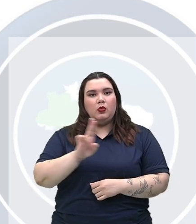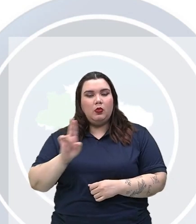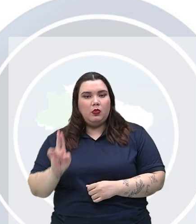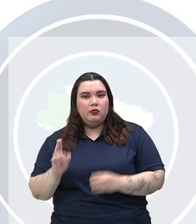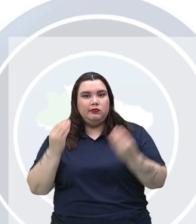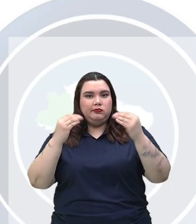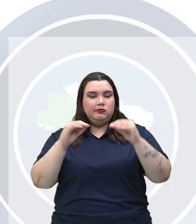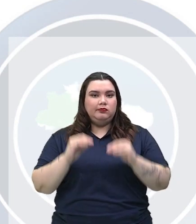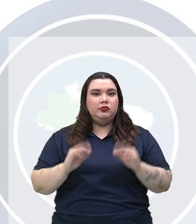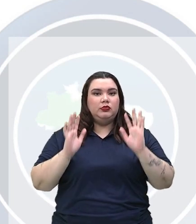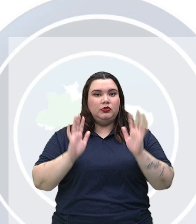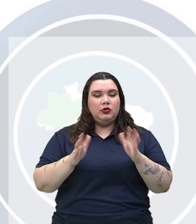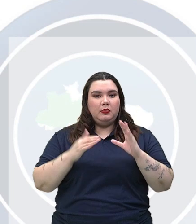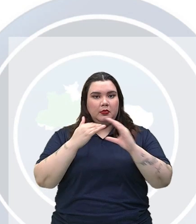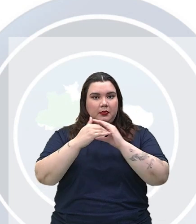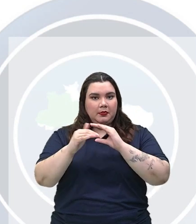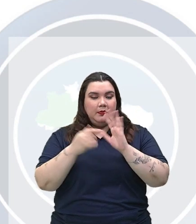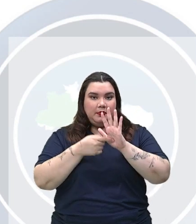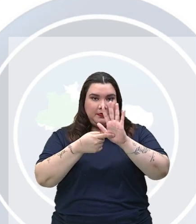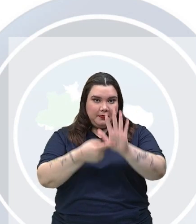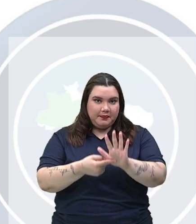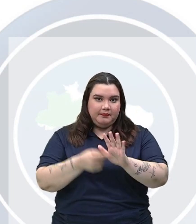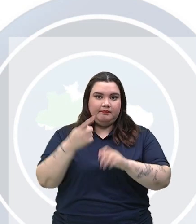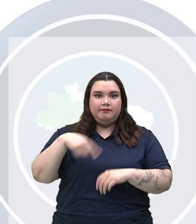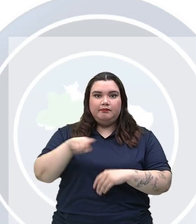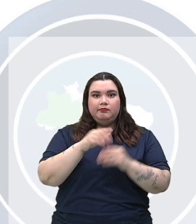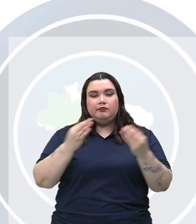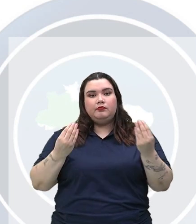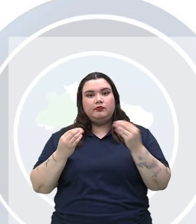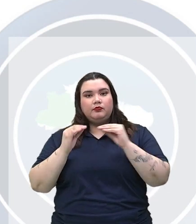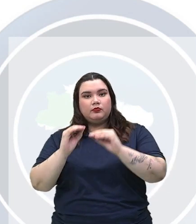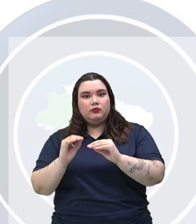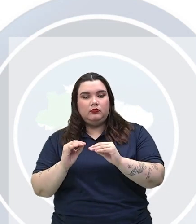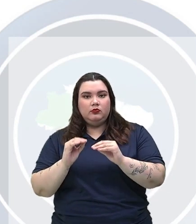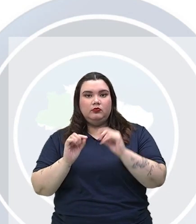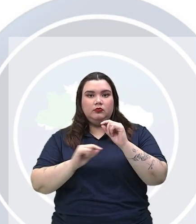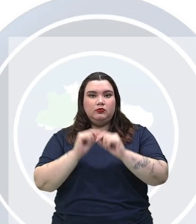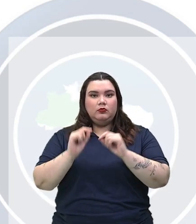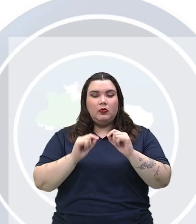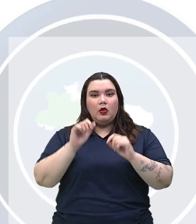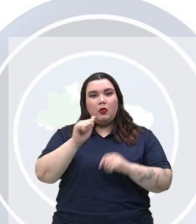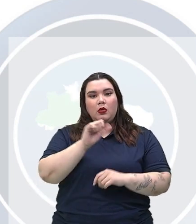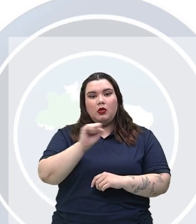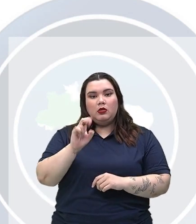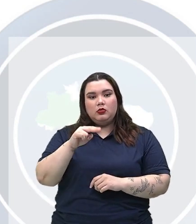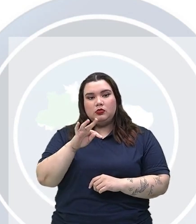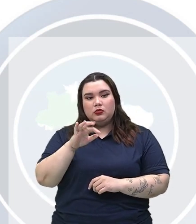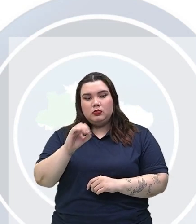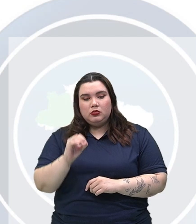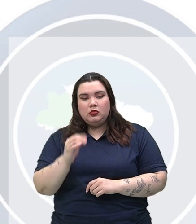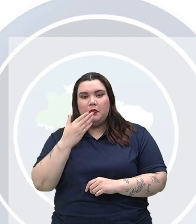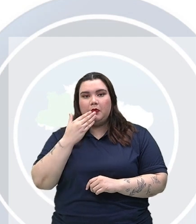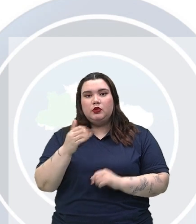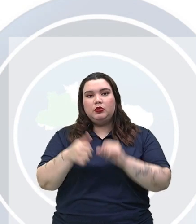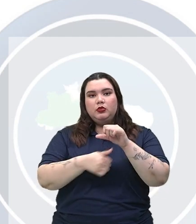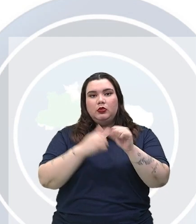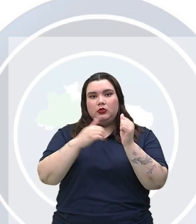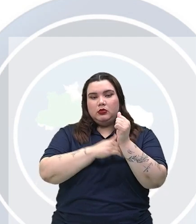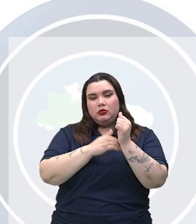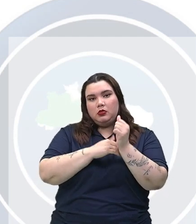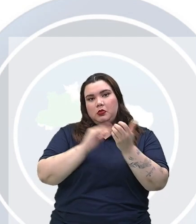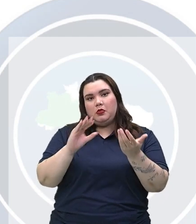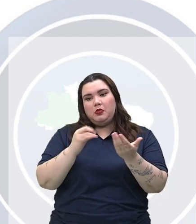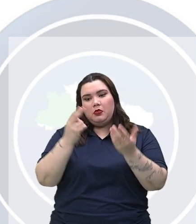nós já passamos, são as mesmas informações, só que aí você vai colocar como assunto a redefinição de senha. Se você quiser fazer uma